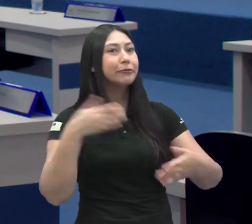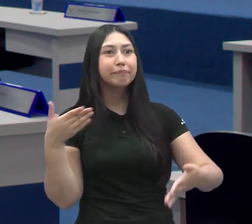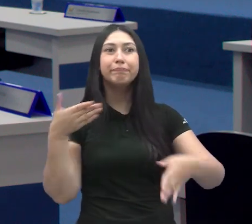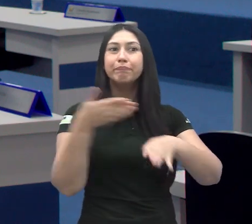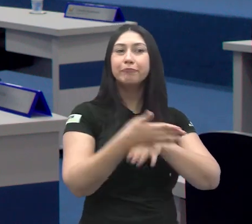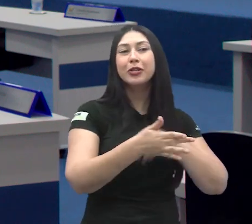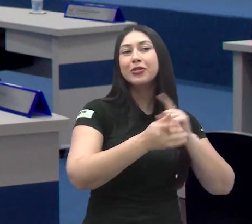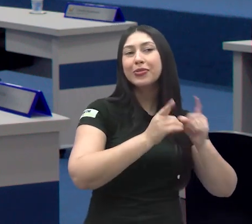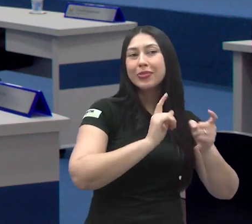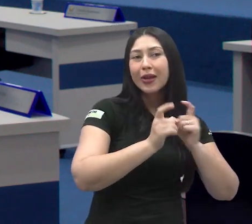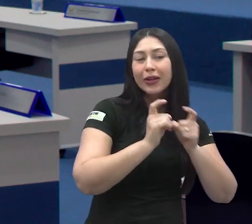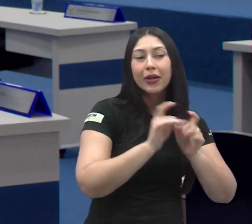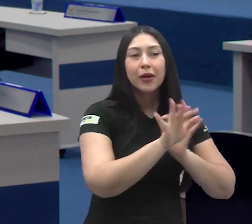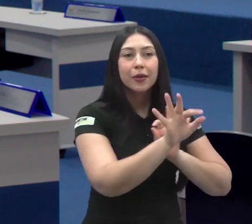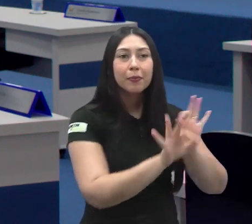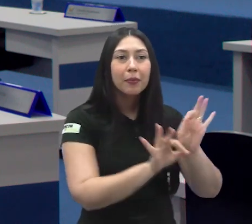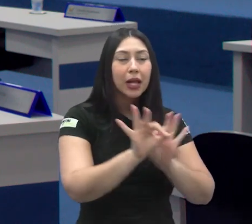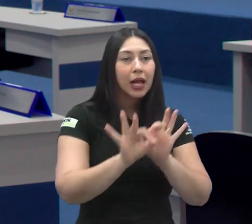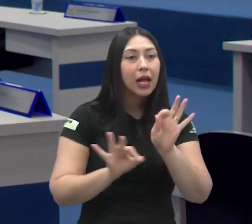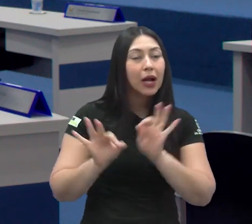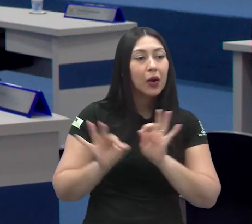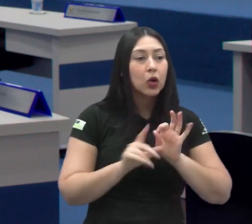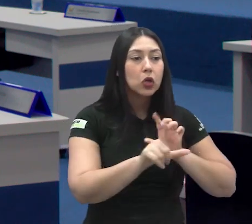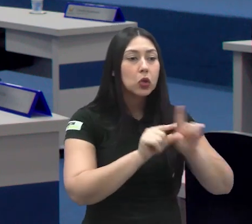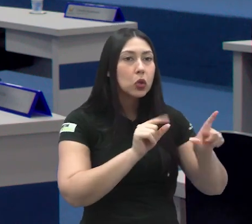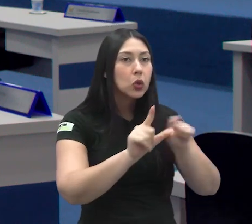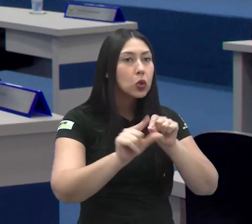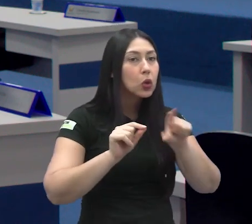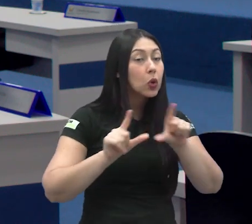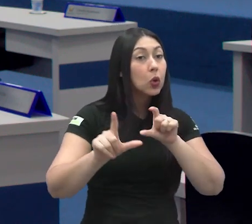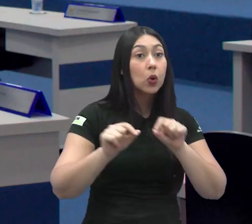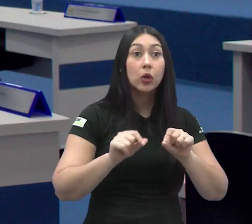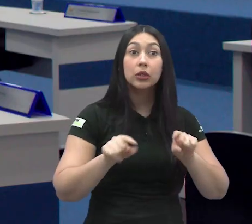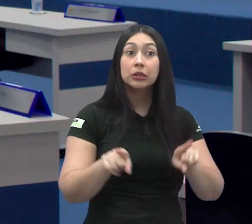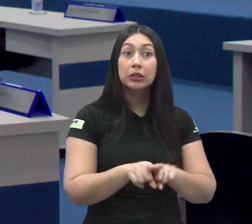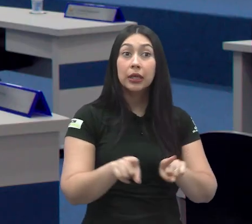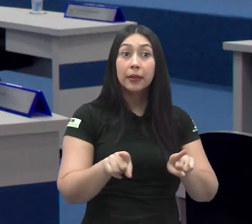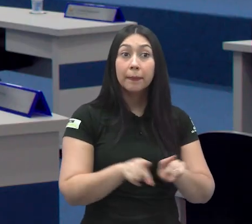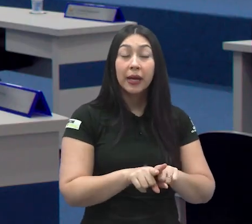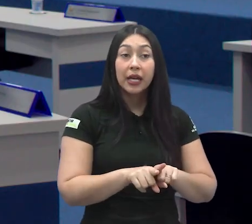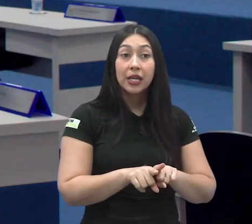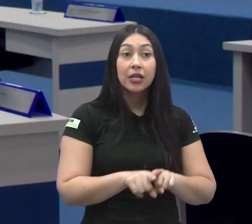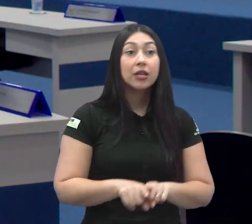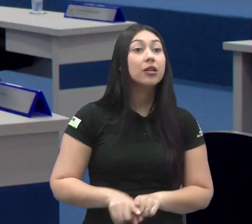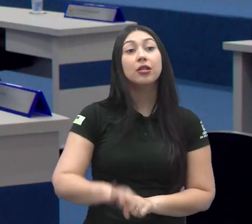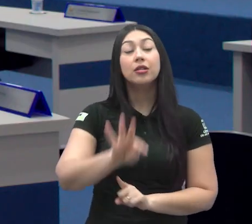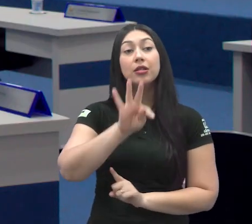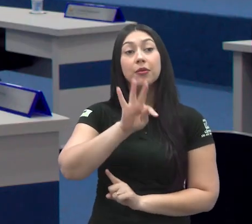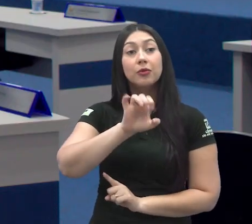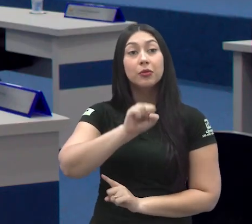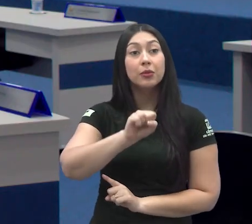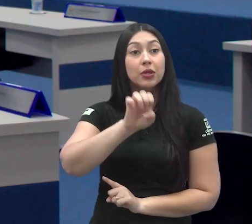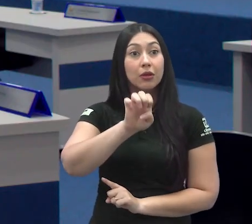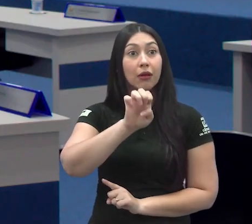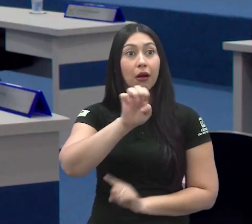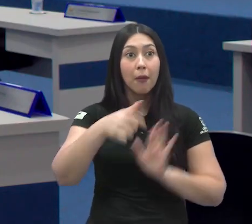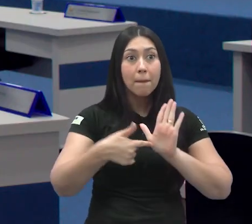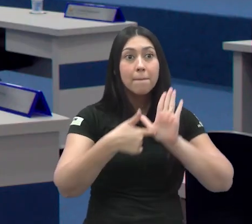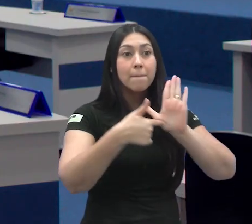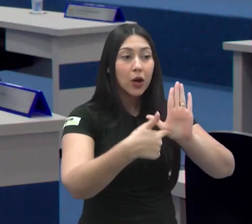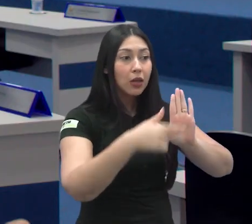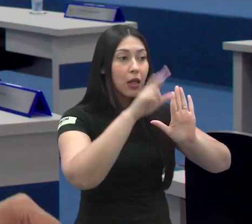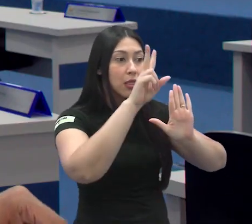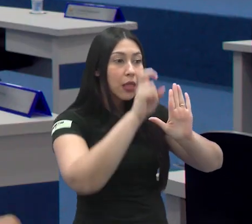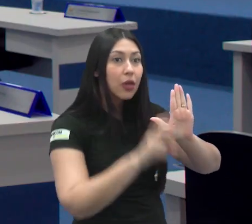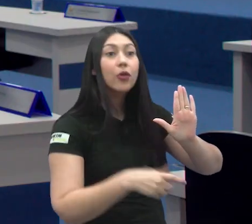participar das reuniões, das formações, novas demandas que o próprio Tribunal Superior Eleitoral coloca.